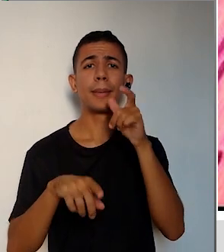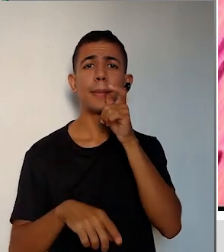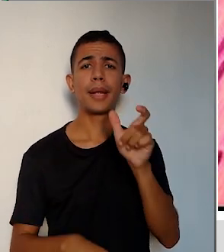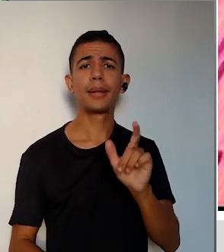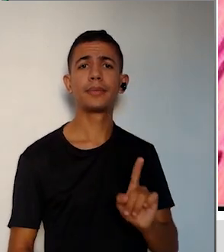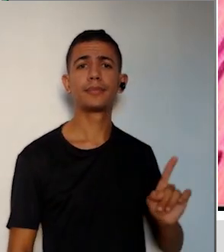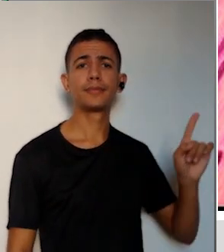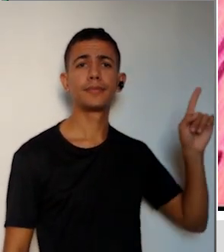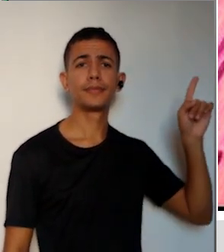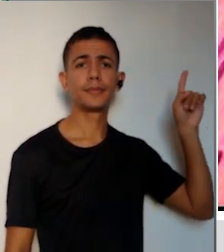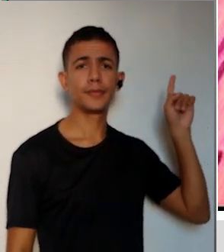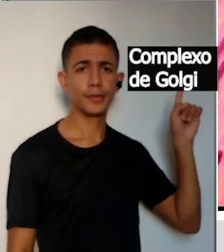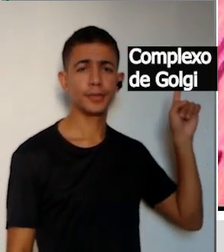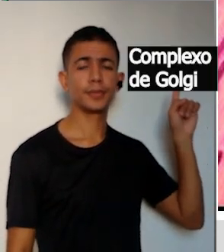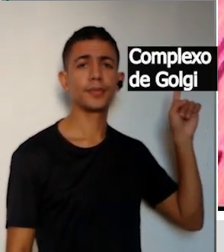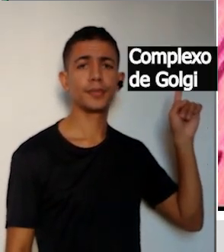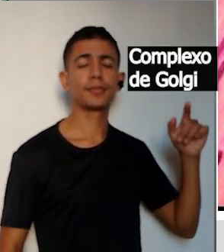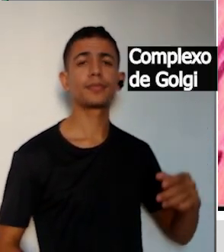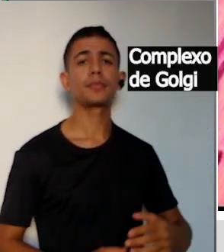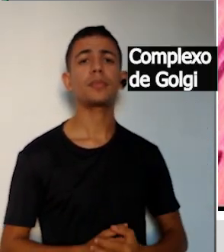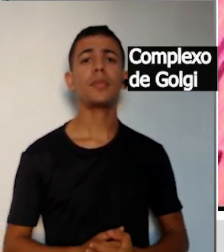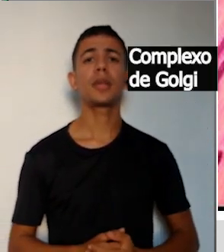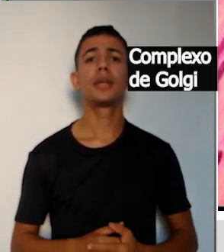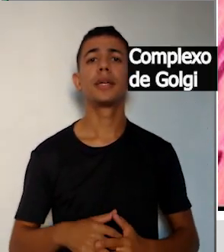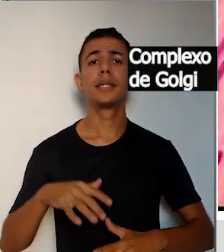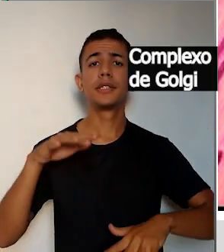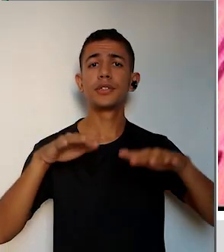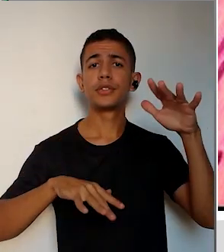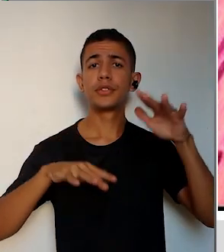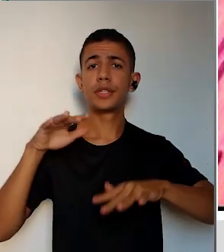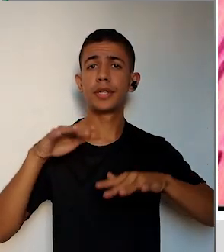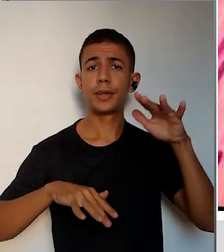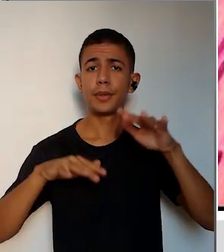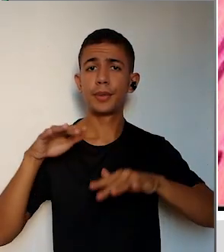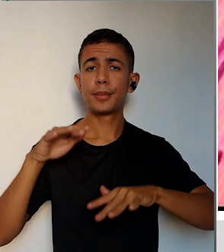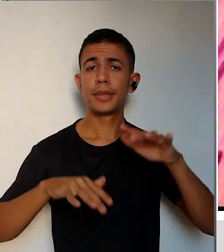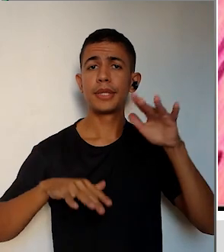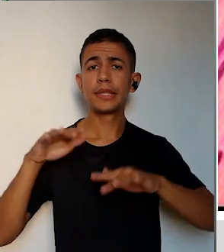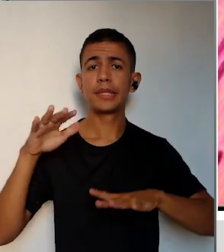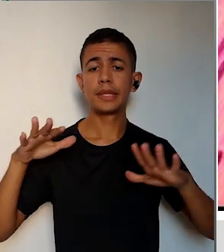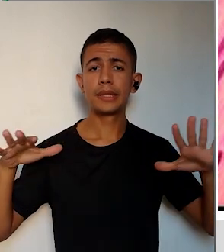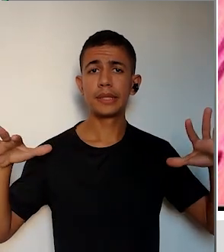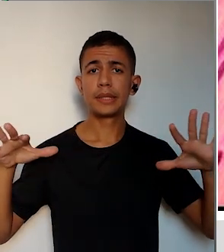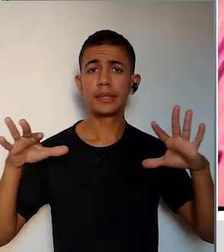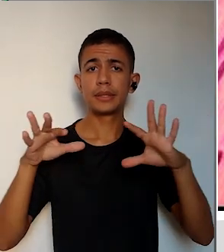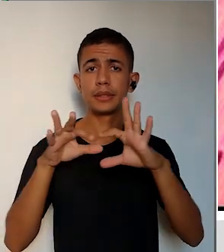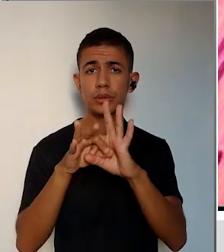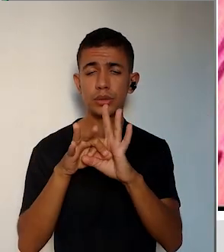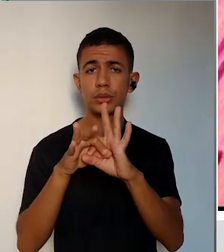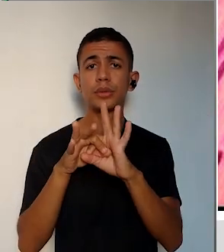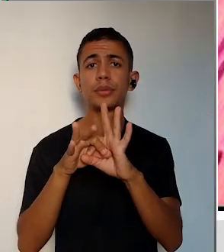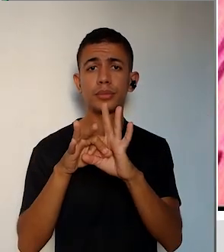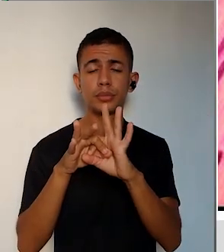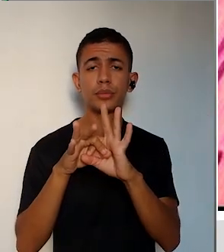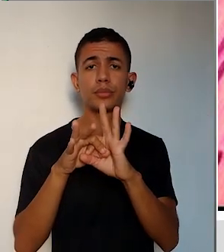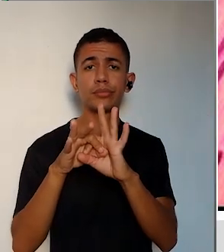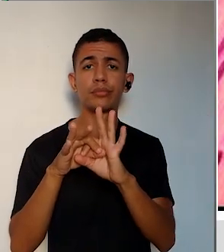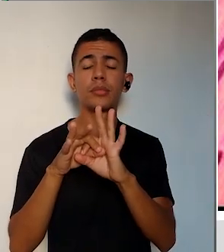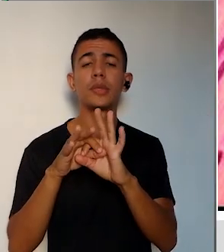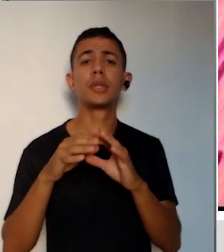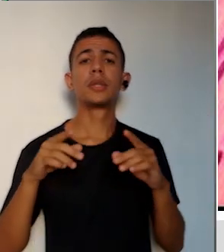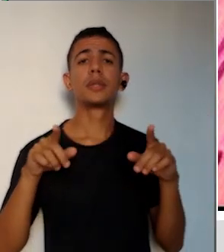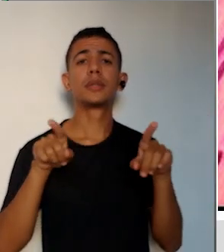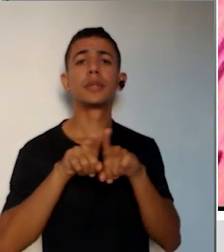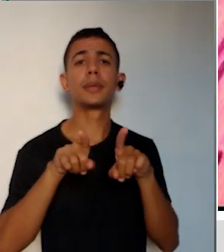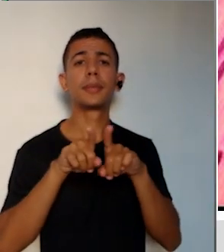Golgi e vesículas de pinocitose, que geralmente estão